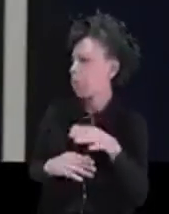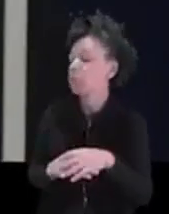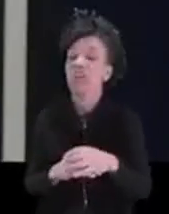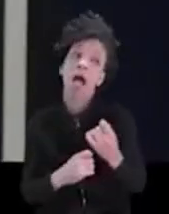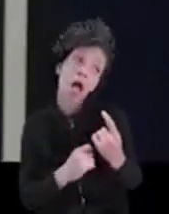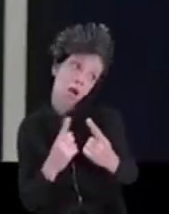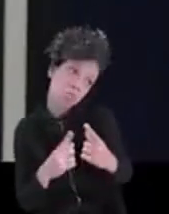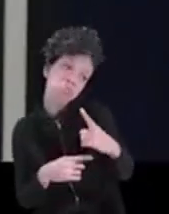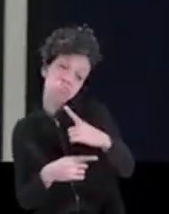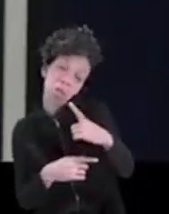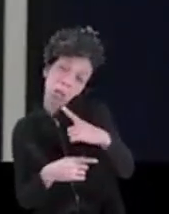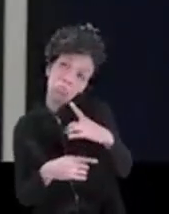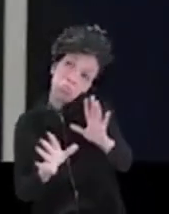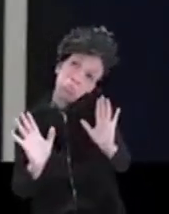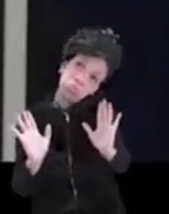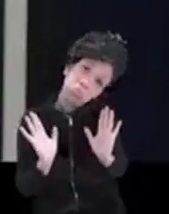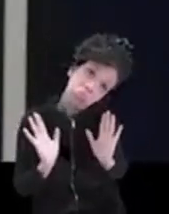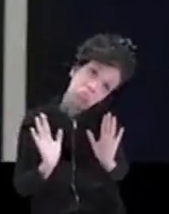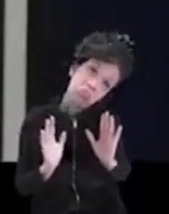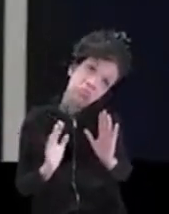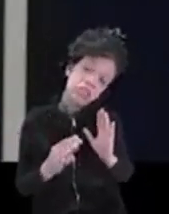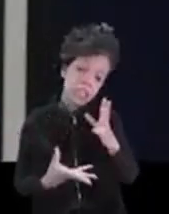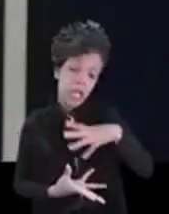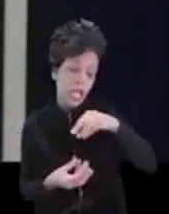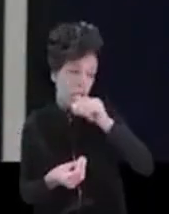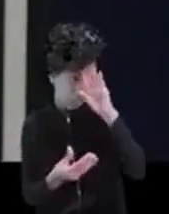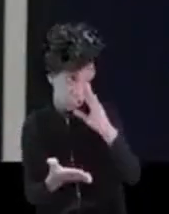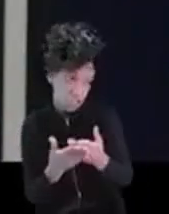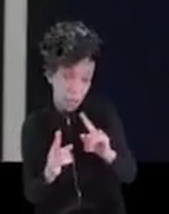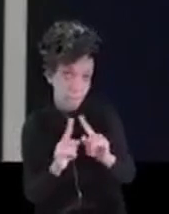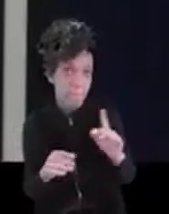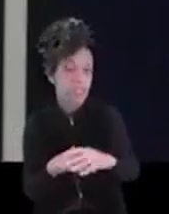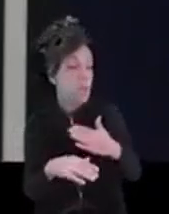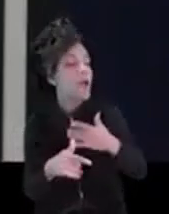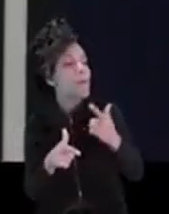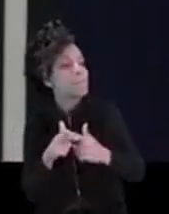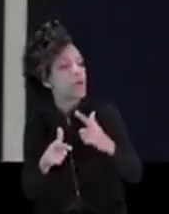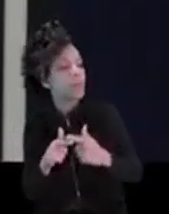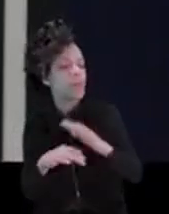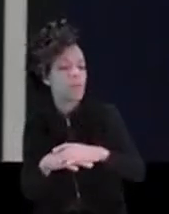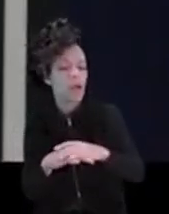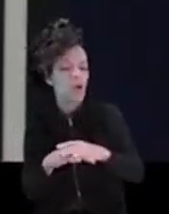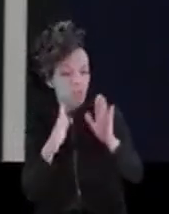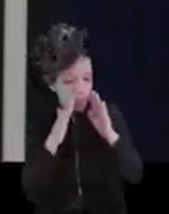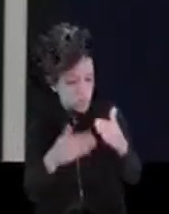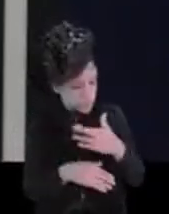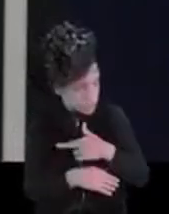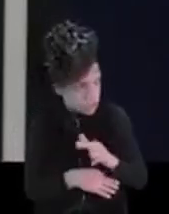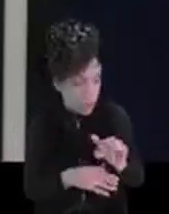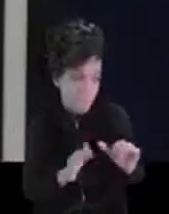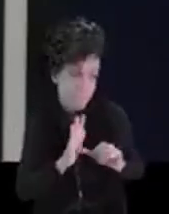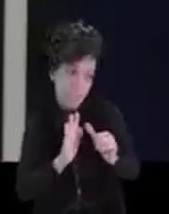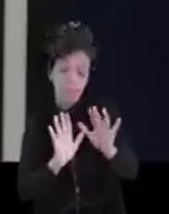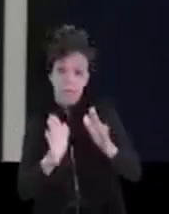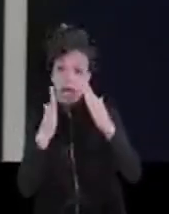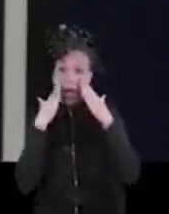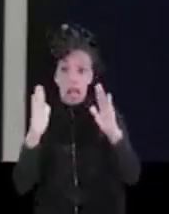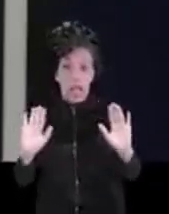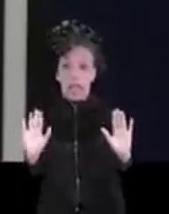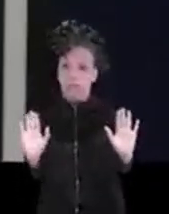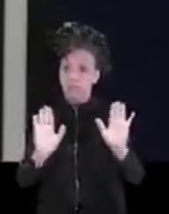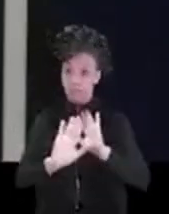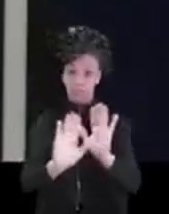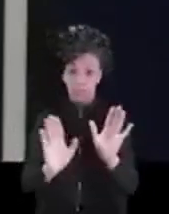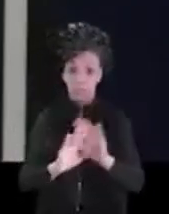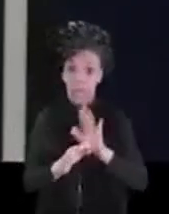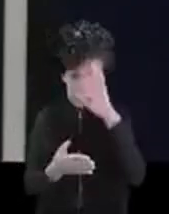alguns até que chegou tem né Ah tá alguns chegar até que ter o meu problema se com essa parte assim eu não primeira coisa que eu deixar claro que eu não